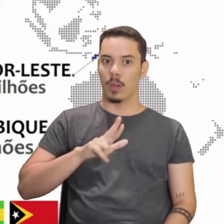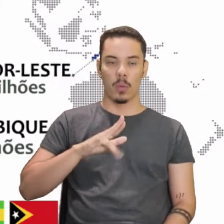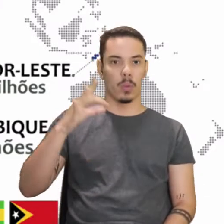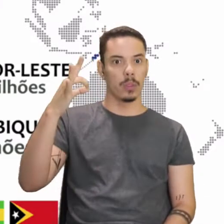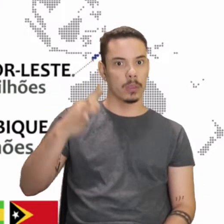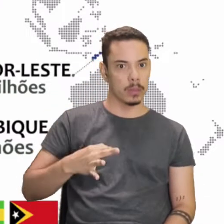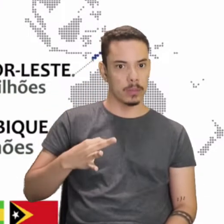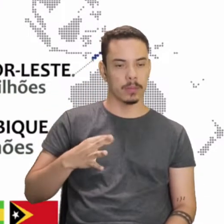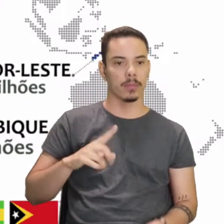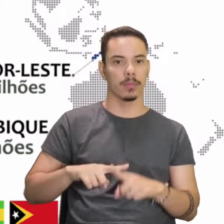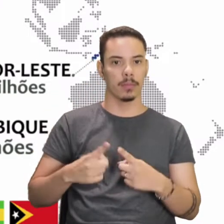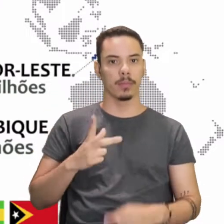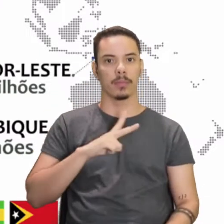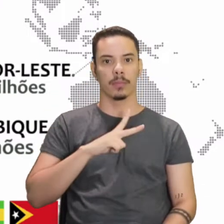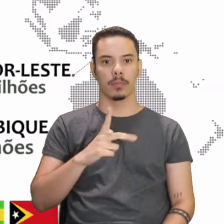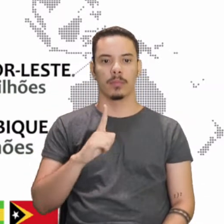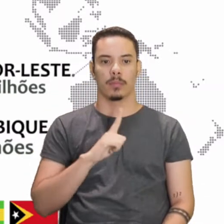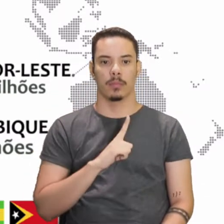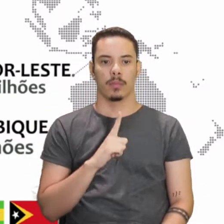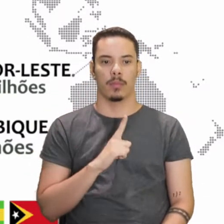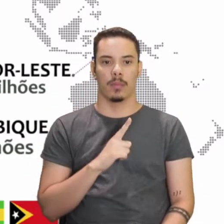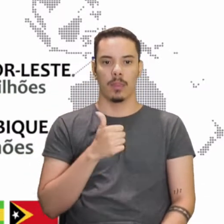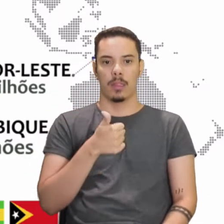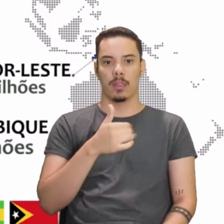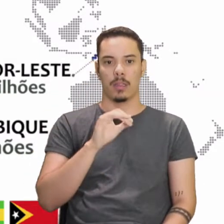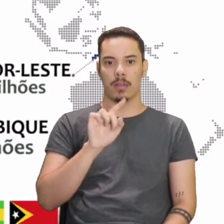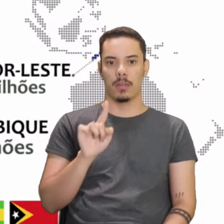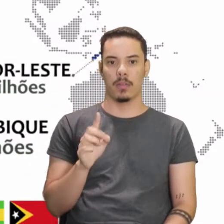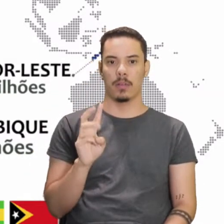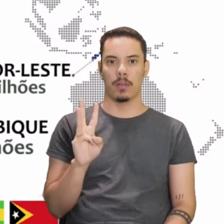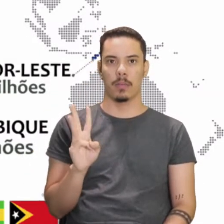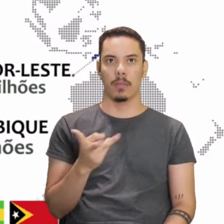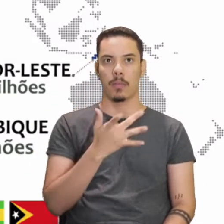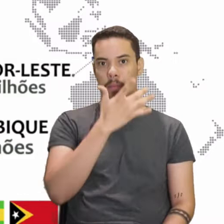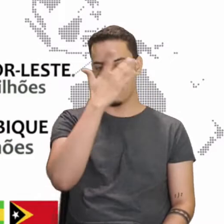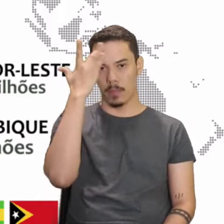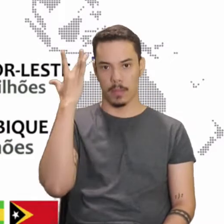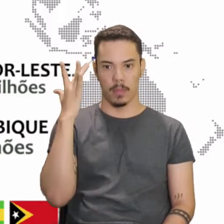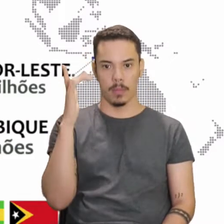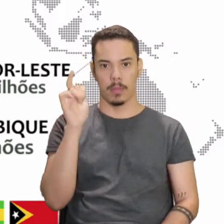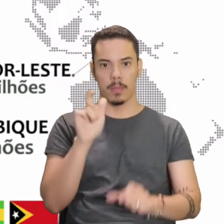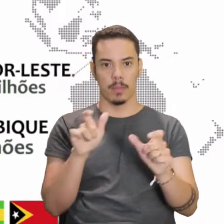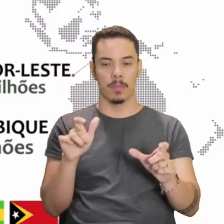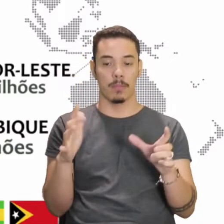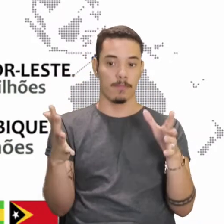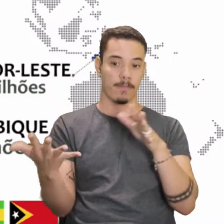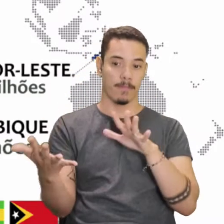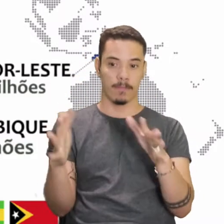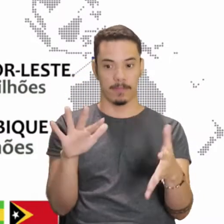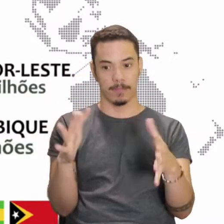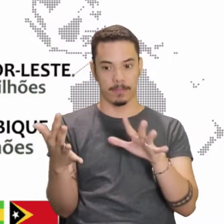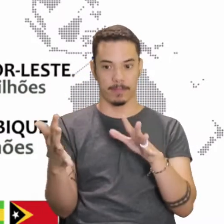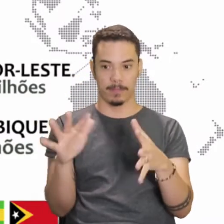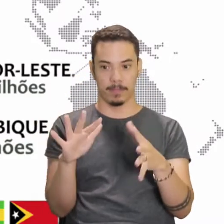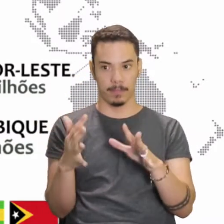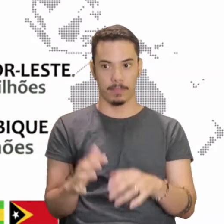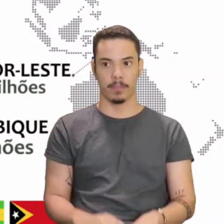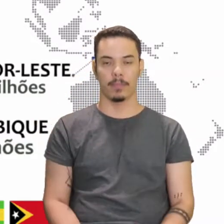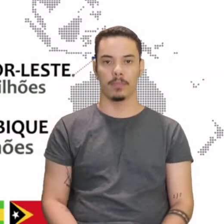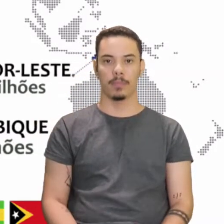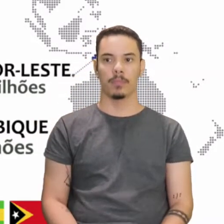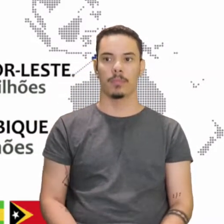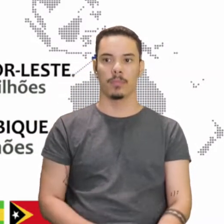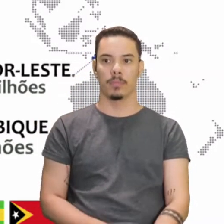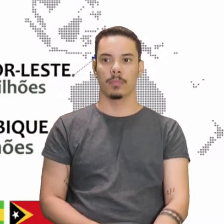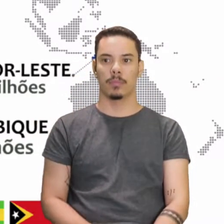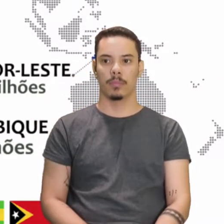de que Portugal tem 10,3 milhões de falantes. Isso aí é aproximadamente, né, professor? Exatamente. Tá